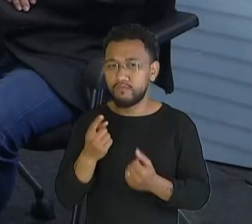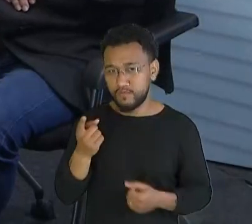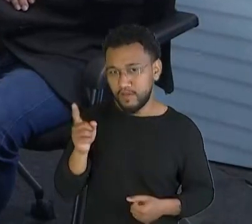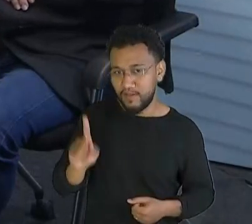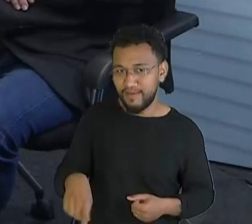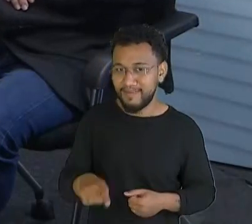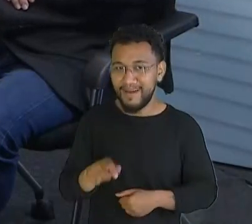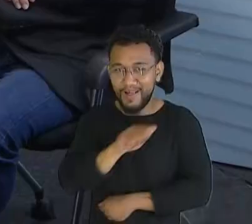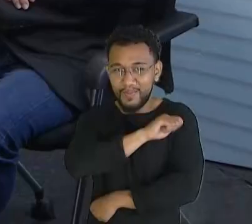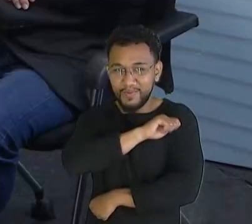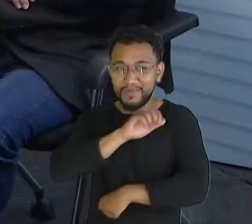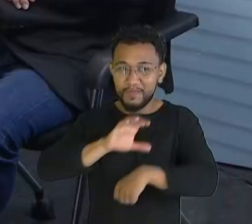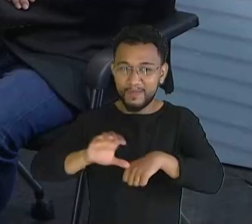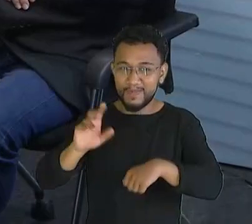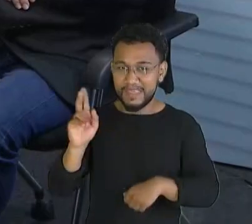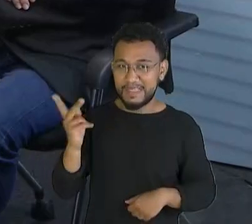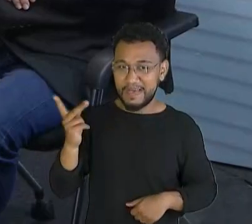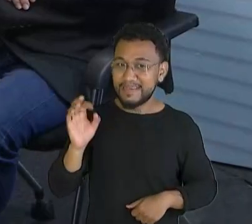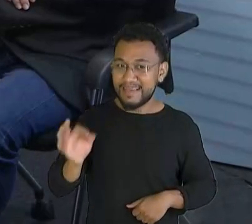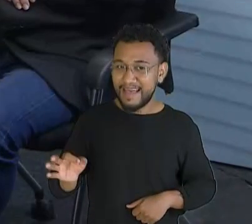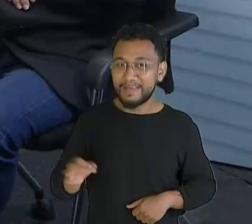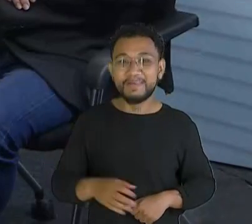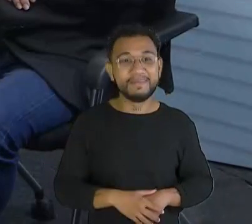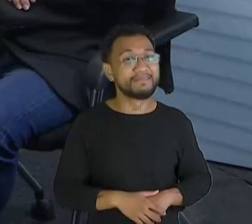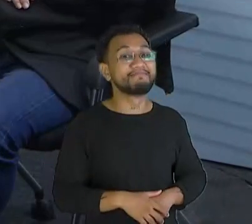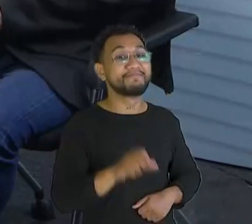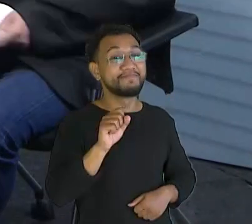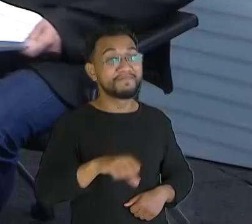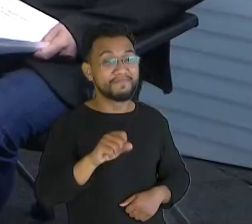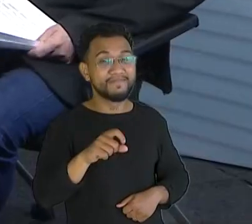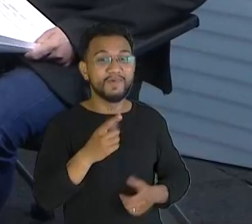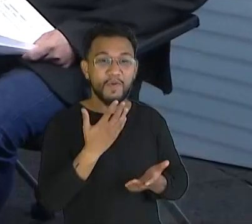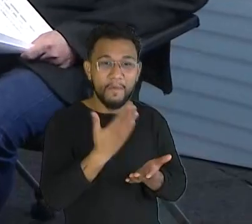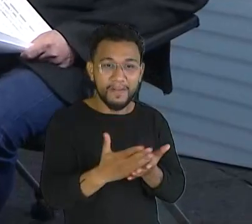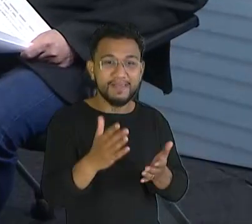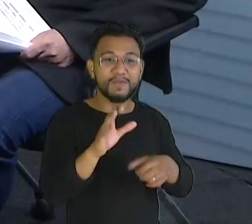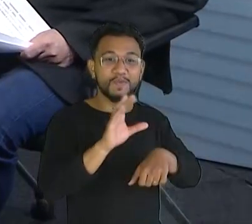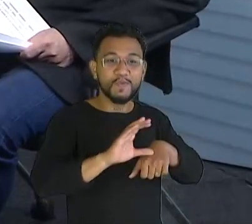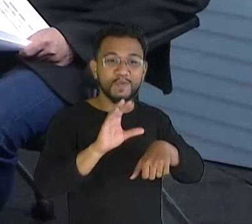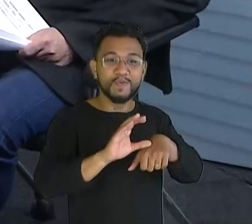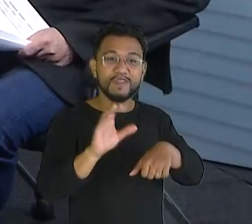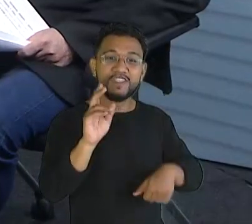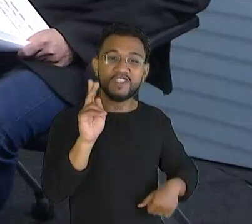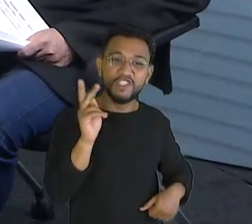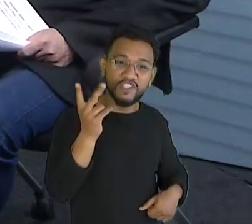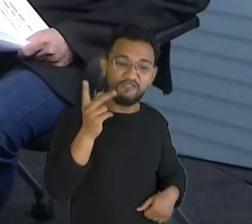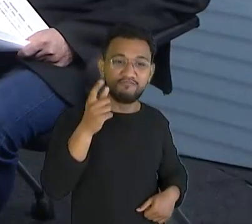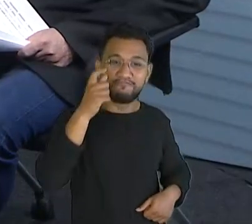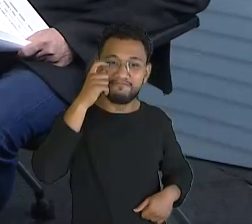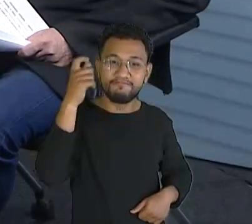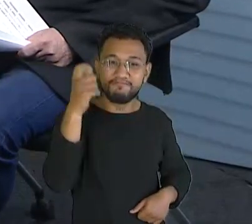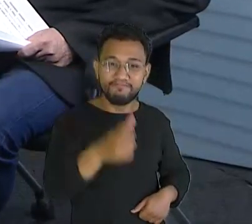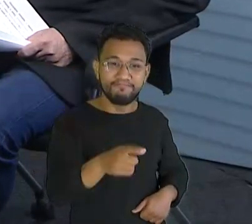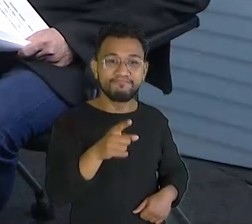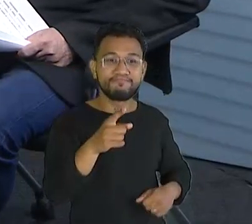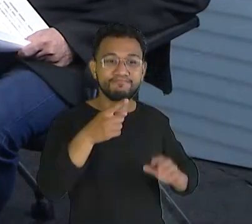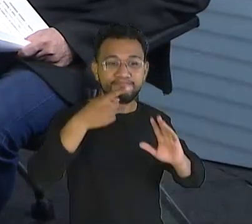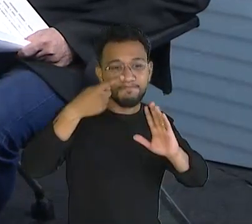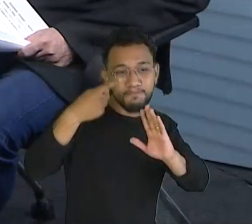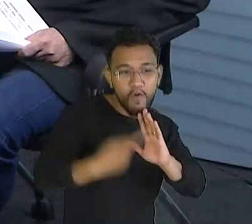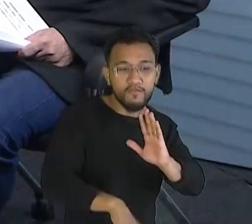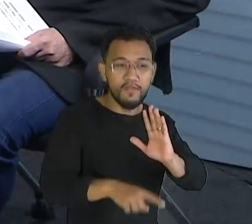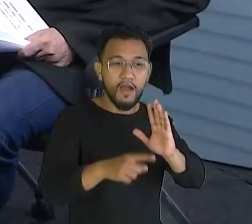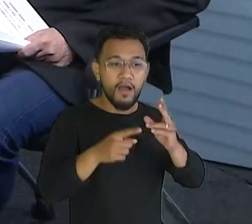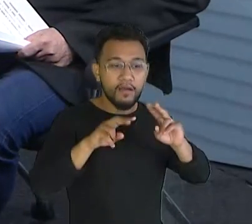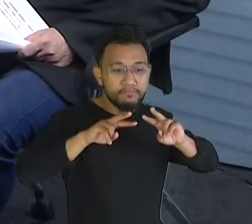aí. Bom, desde que eu comecei a cursar História, eu sempre tive muito interesse em me aprofundar na história da casa,